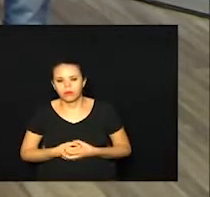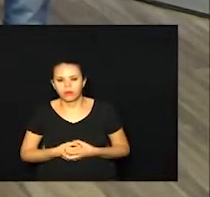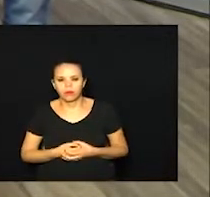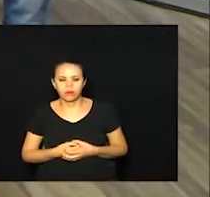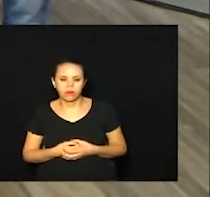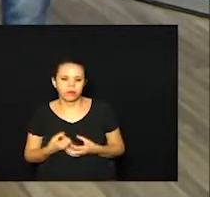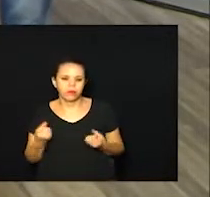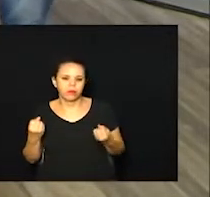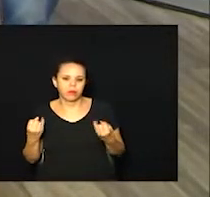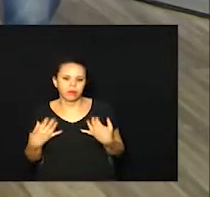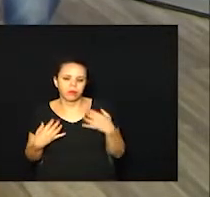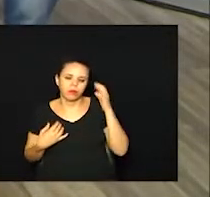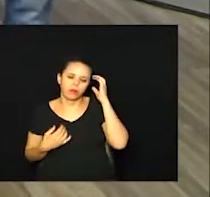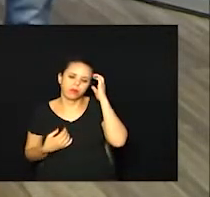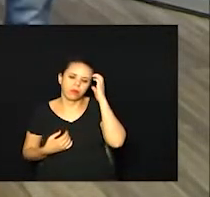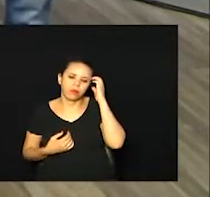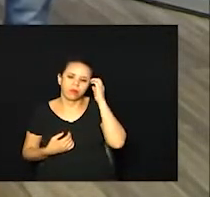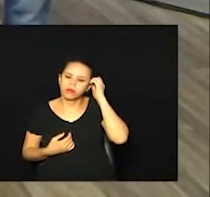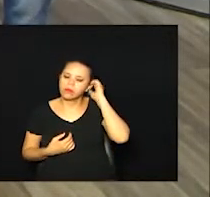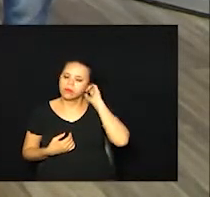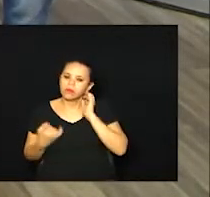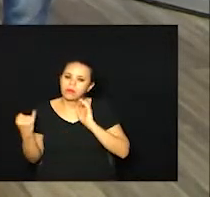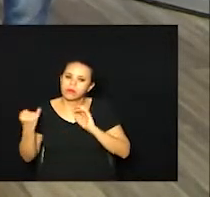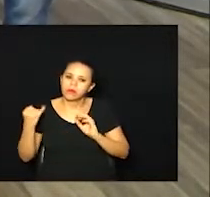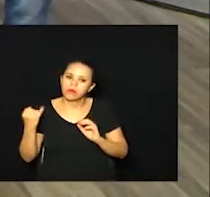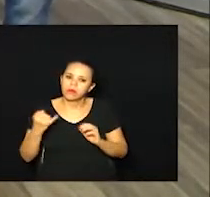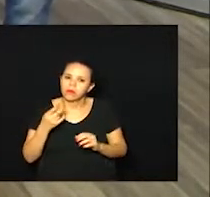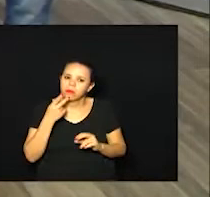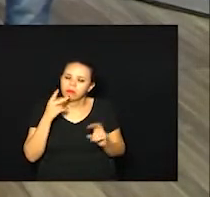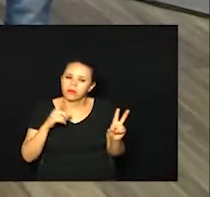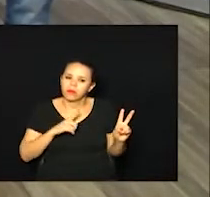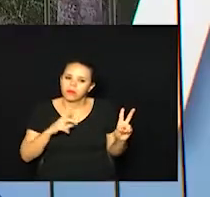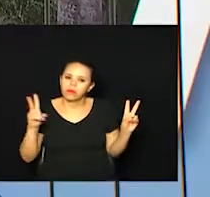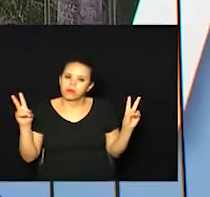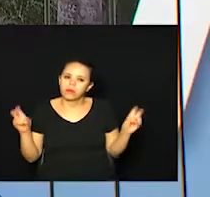Cultura? Explica pra gente. Viviane, é importantíssimo que você tenha